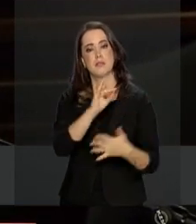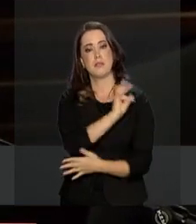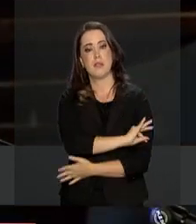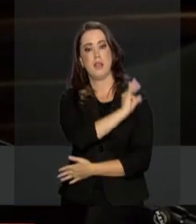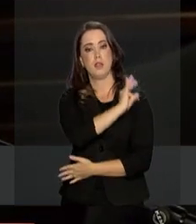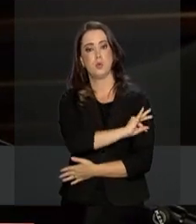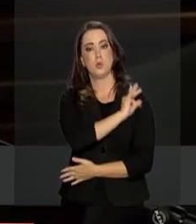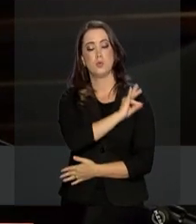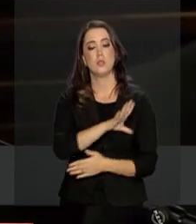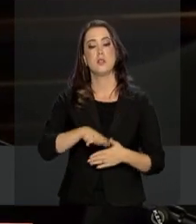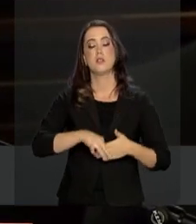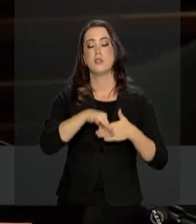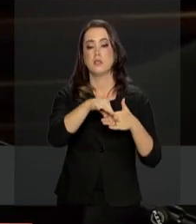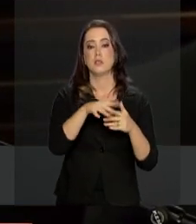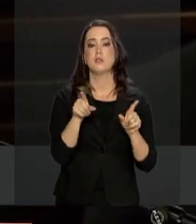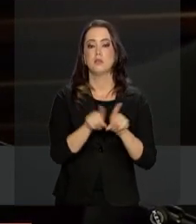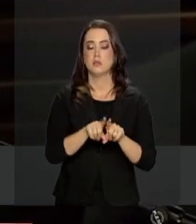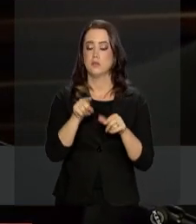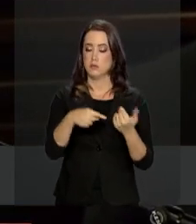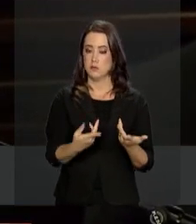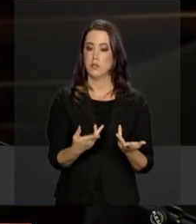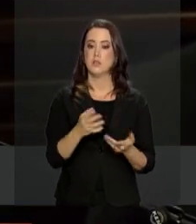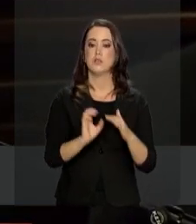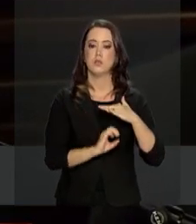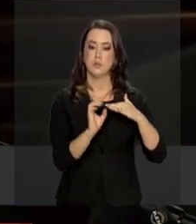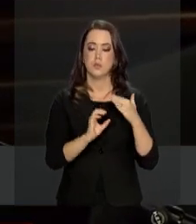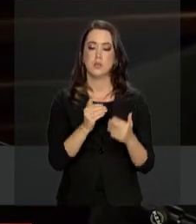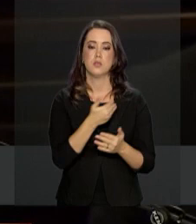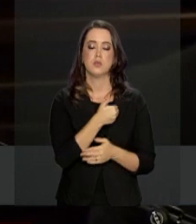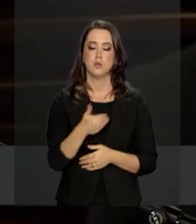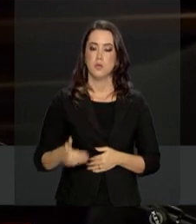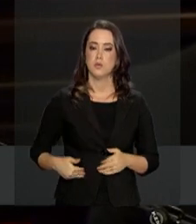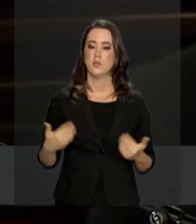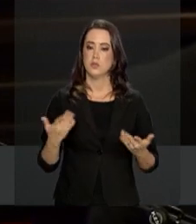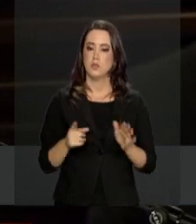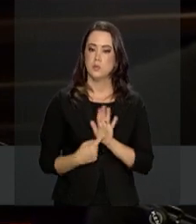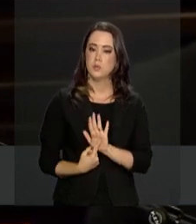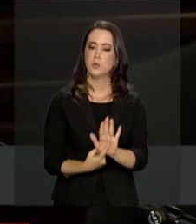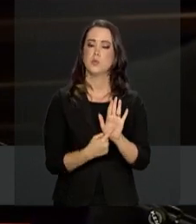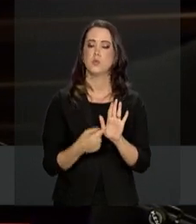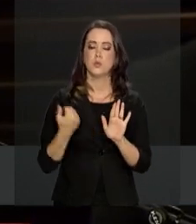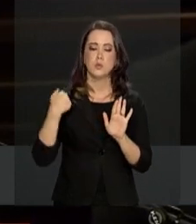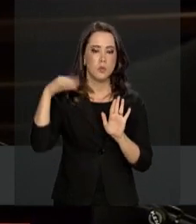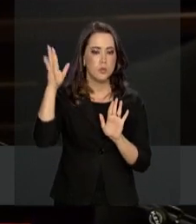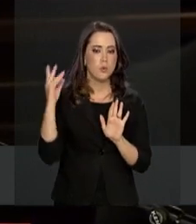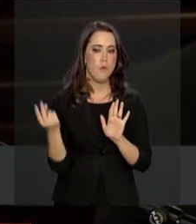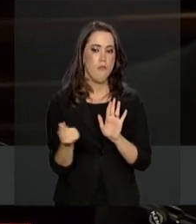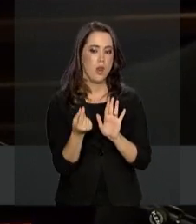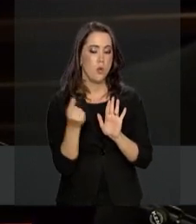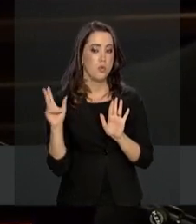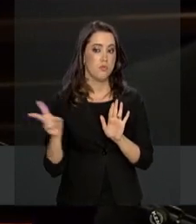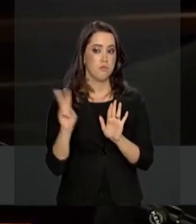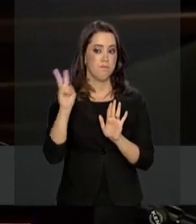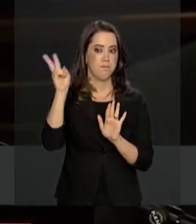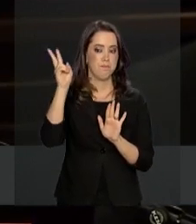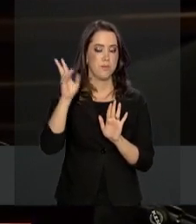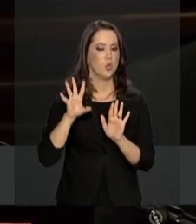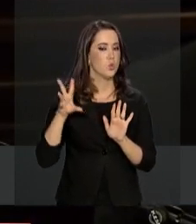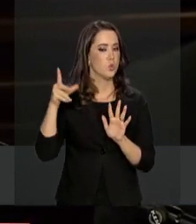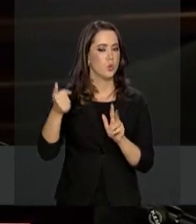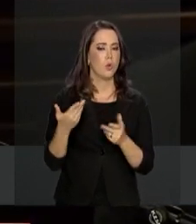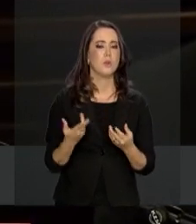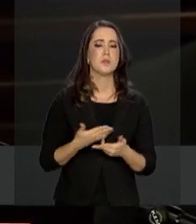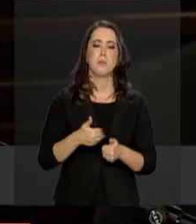dos cargos nas empresas públicas e isto a revelou um grande aumento no valor das ações de todas as